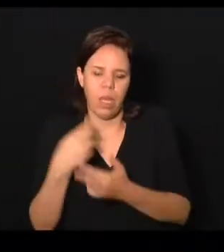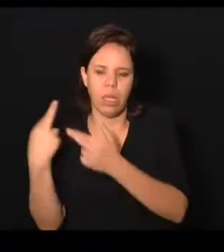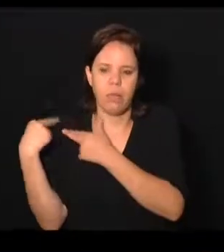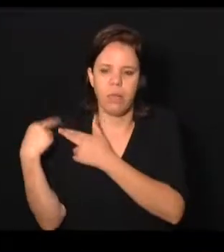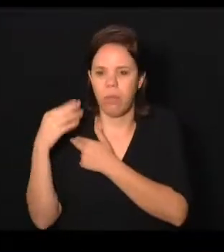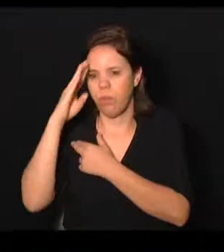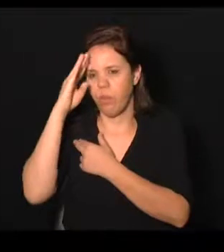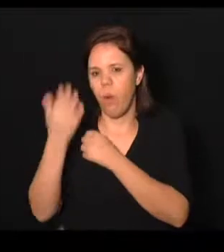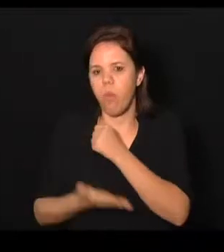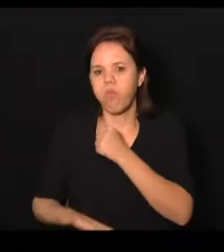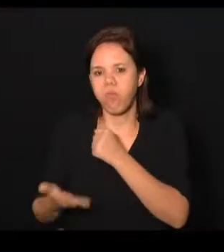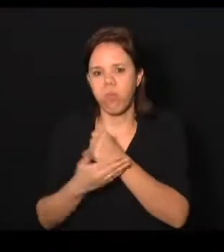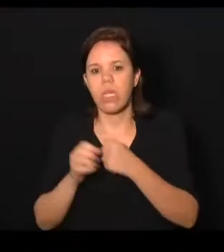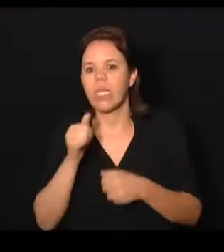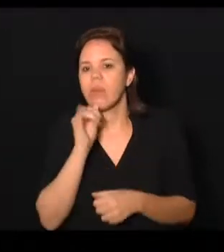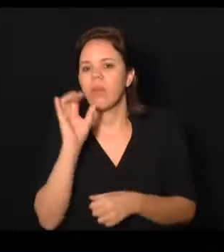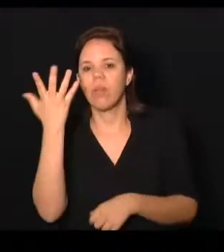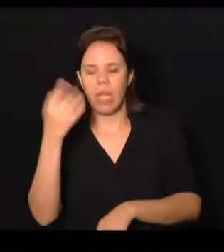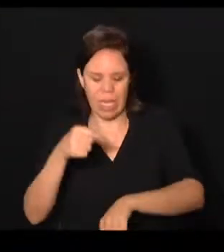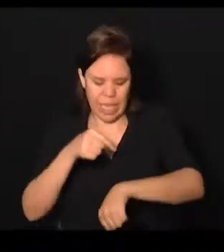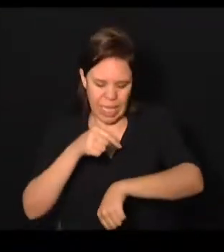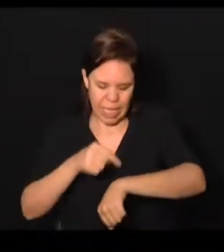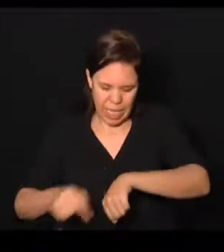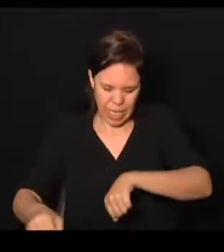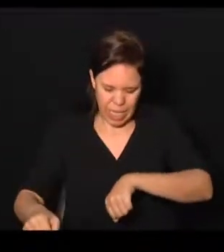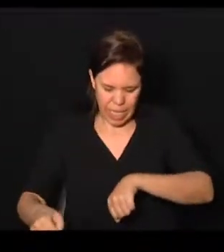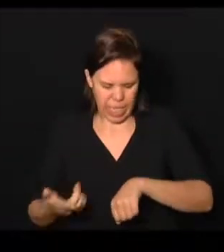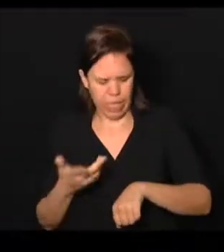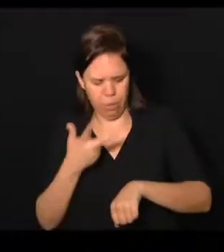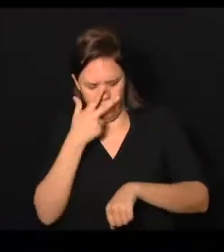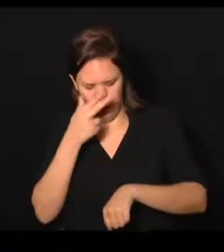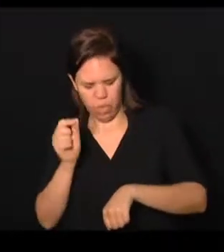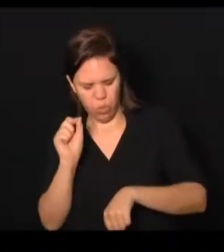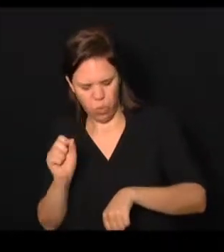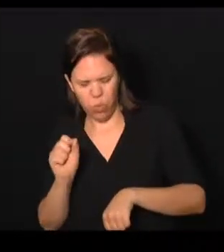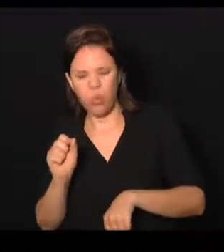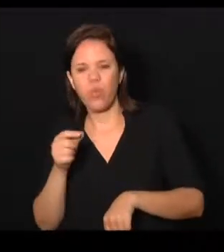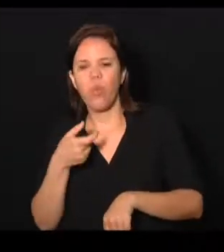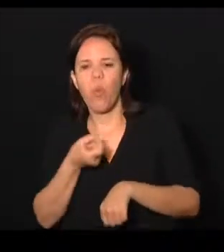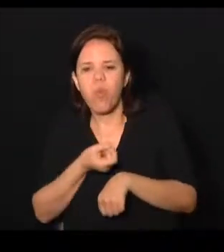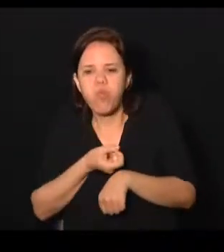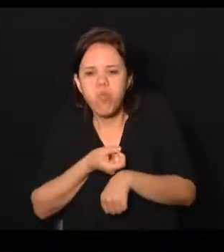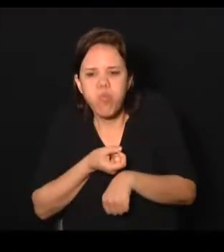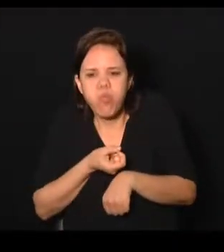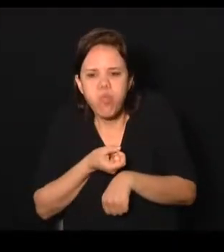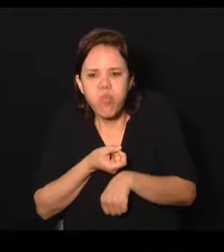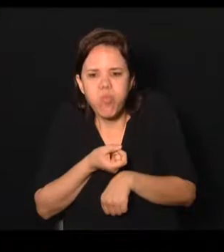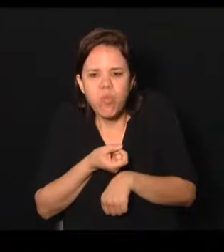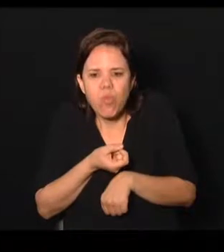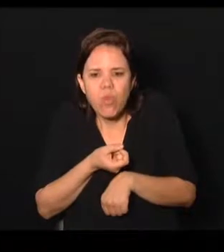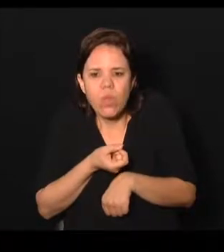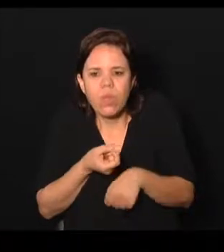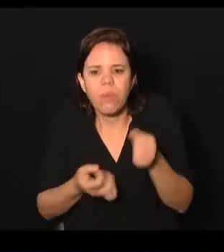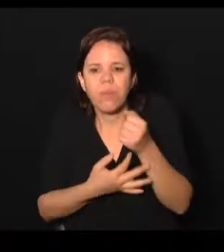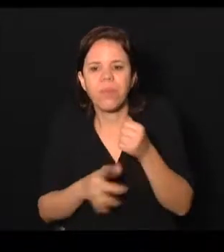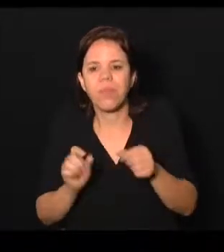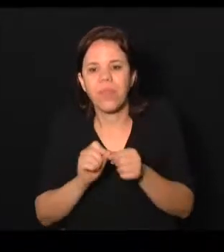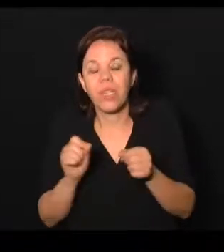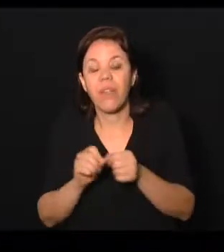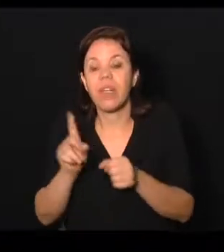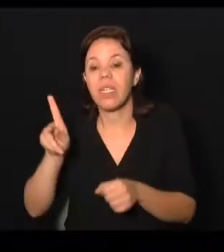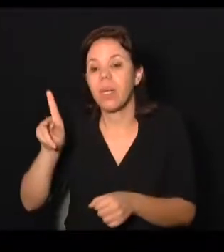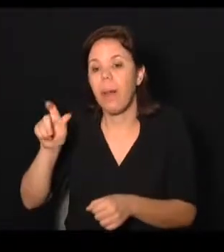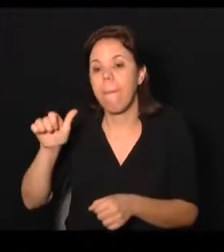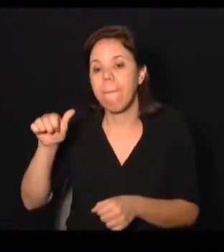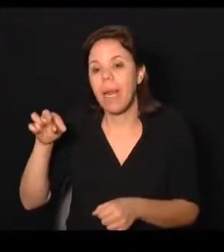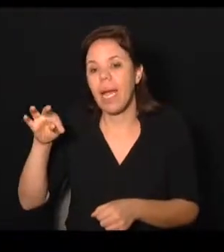grosseiro, quando a gente se corta, a gente nota que forma um pequeno coágulozinho ali, né, para estancar aquele sangue. Quem faz aquilo ali é a plaqueta. É